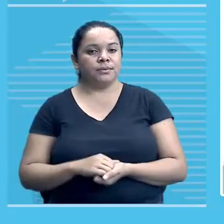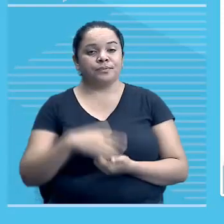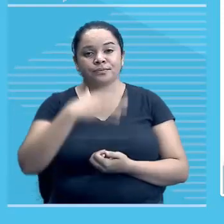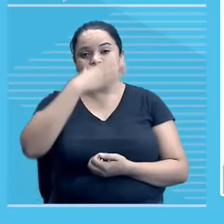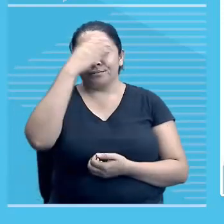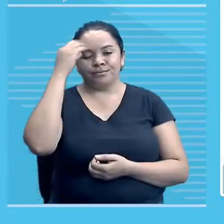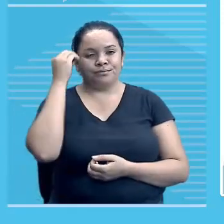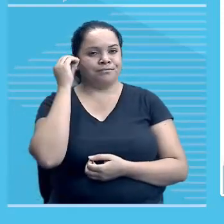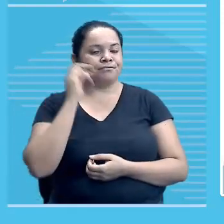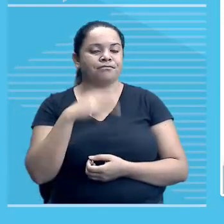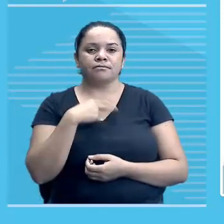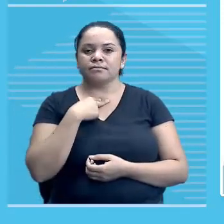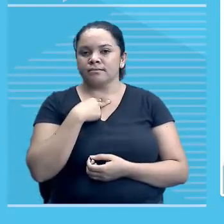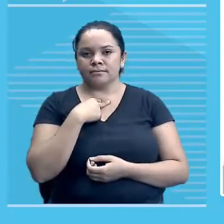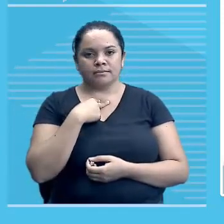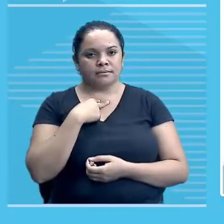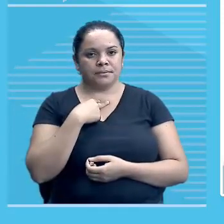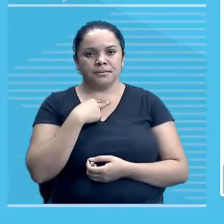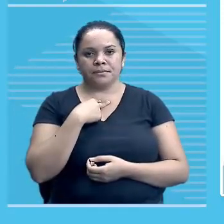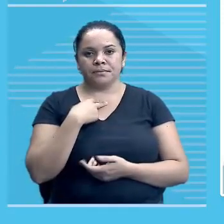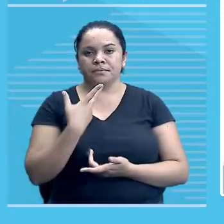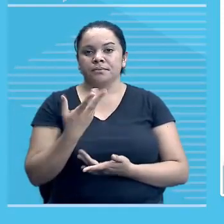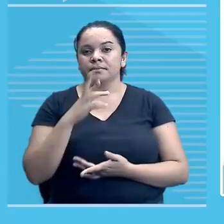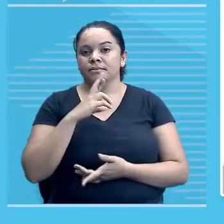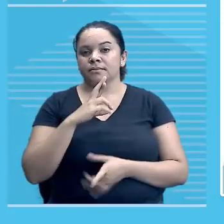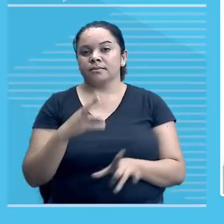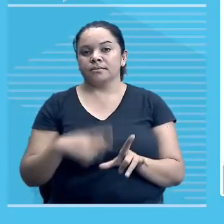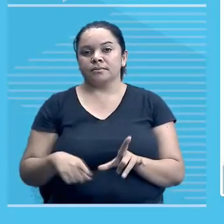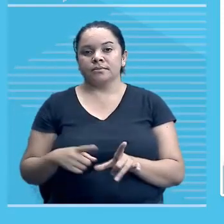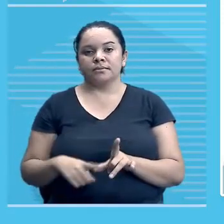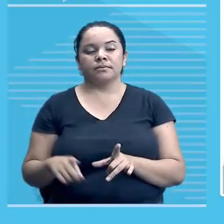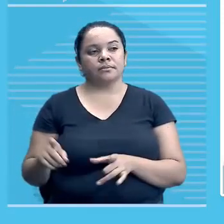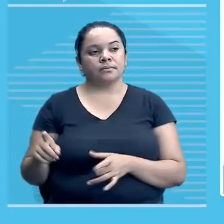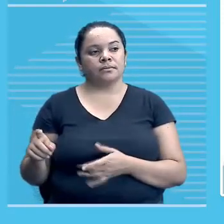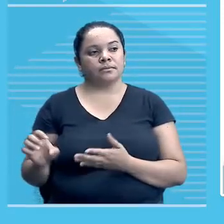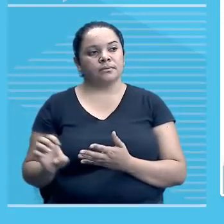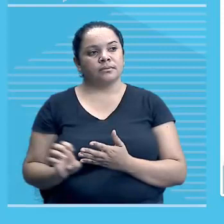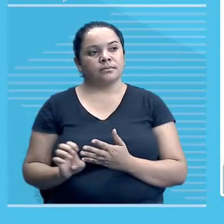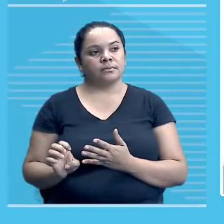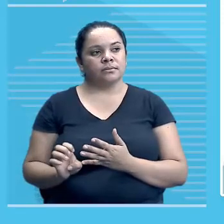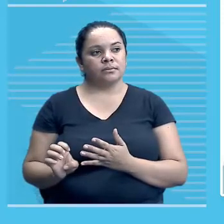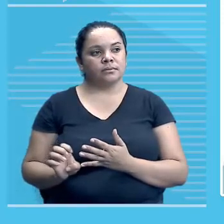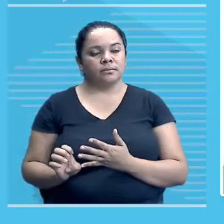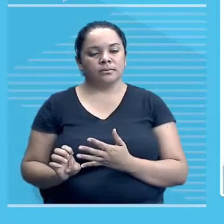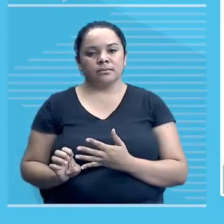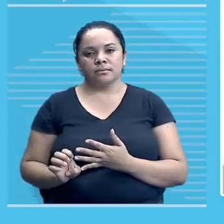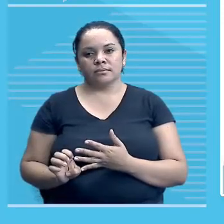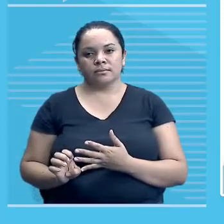Então, com certeza aí, é a letra E.